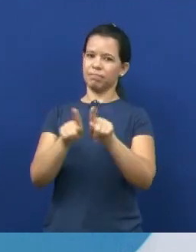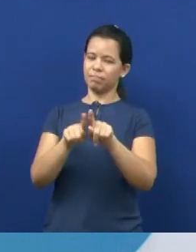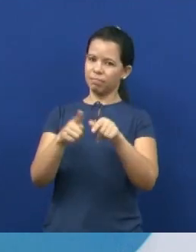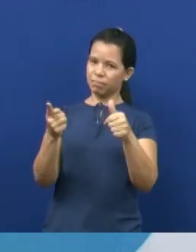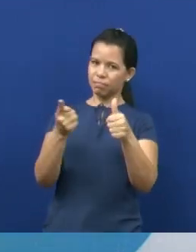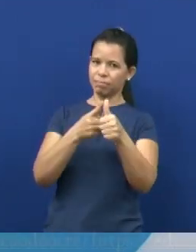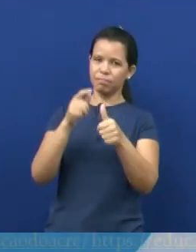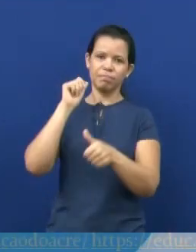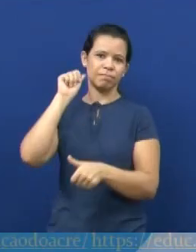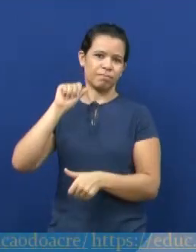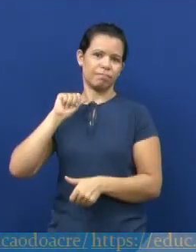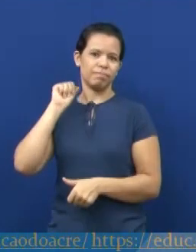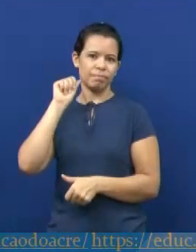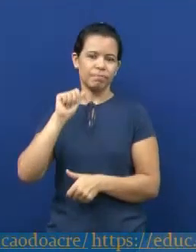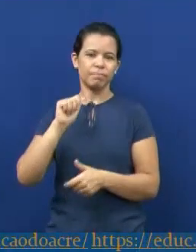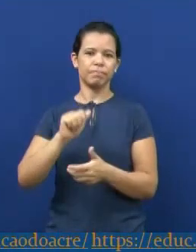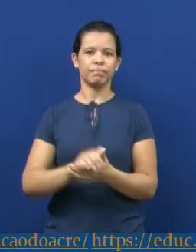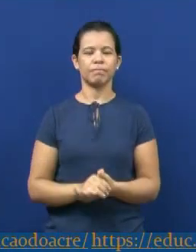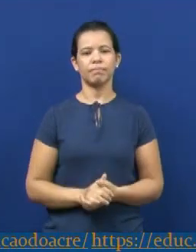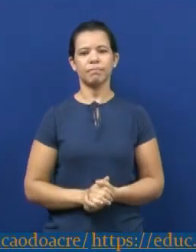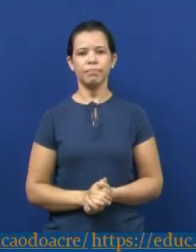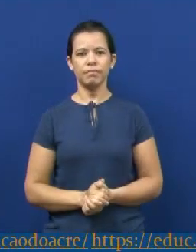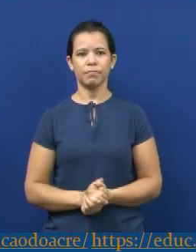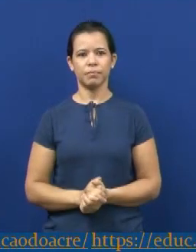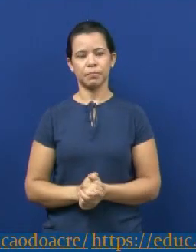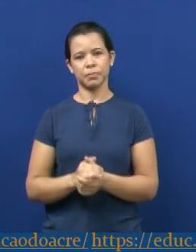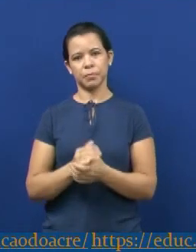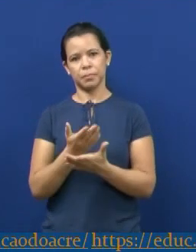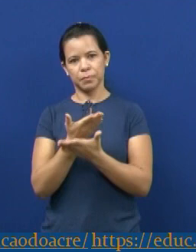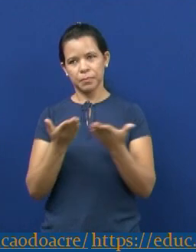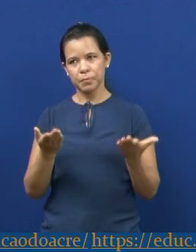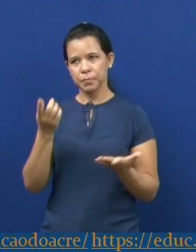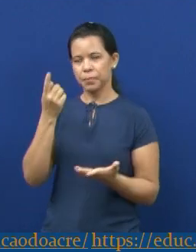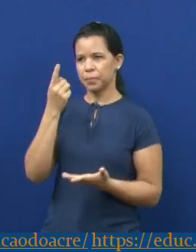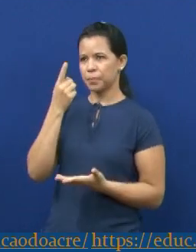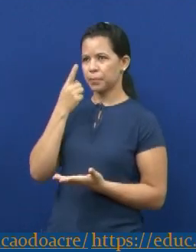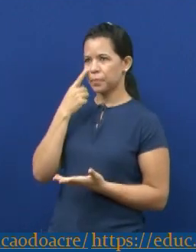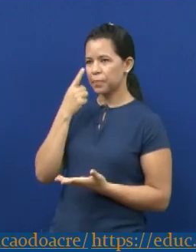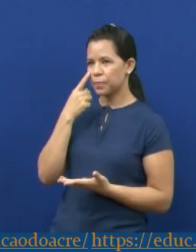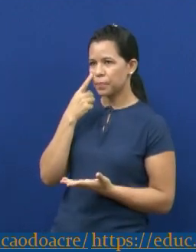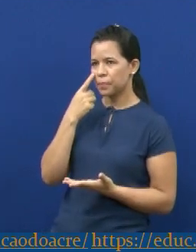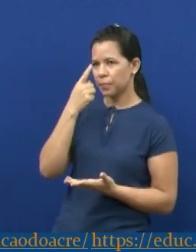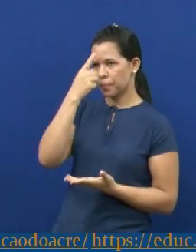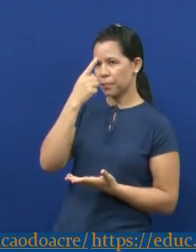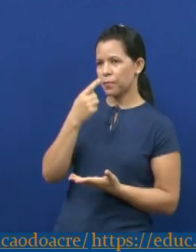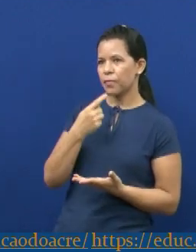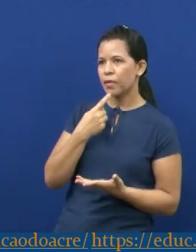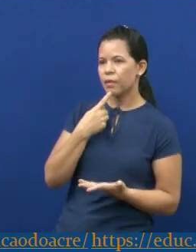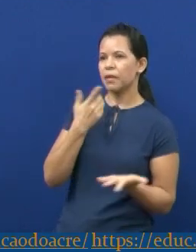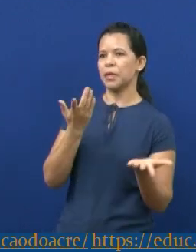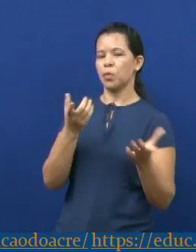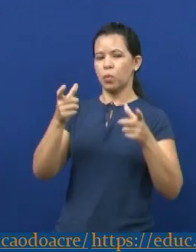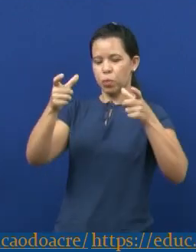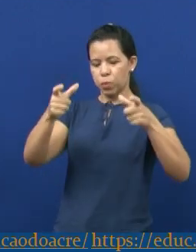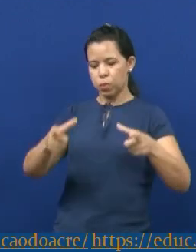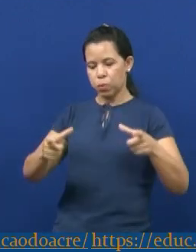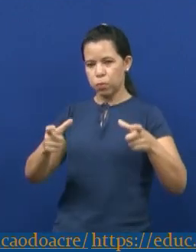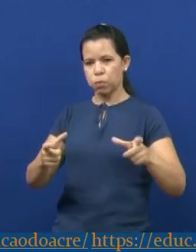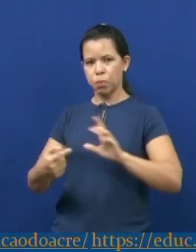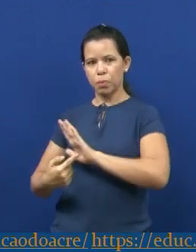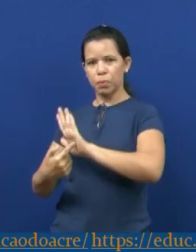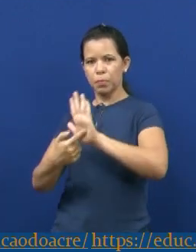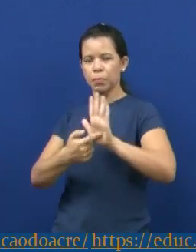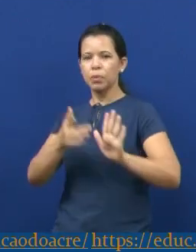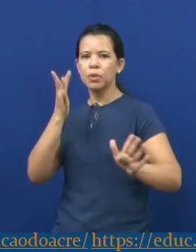teatral lá na grécia como vocês podem ver a seguir nós vamos ver agora um espaço teatral o primeiro que